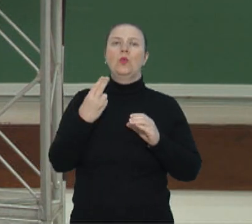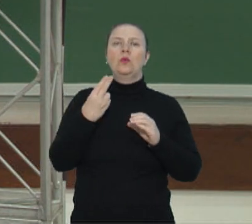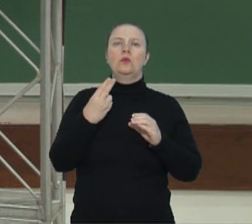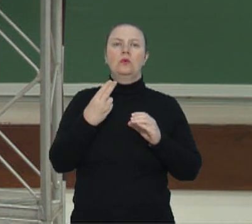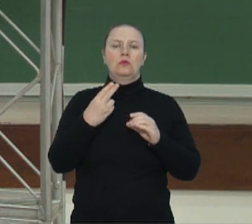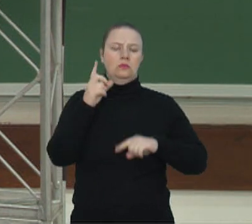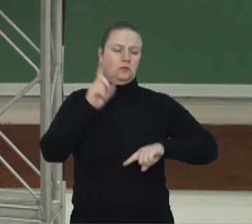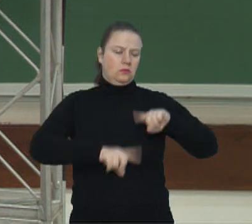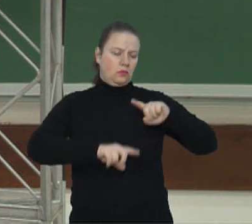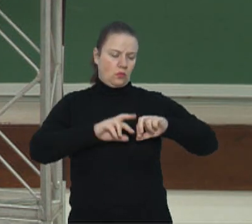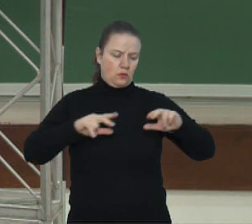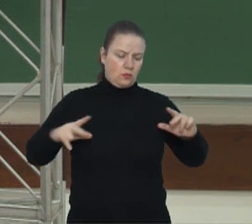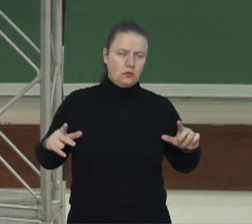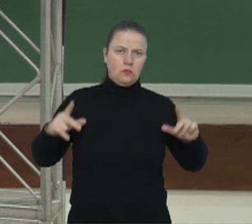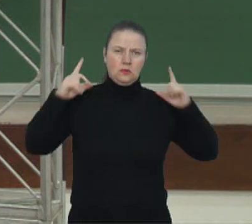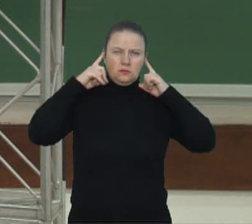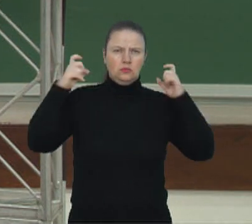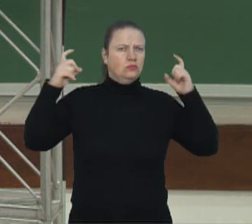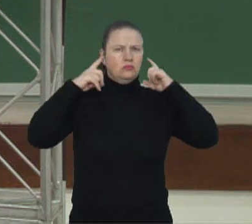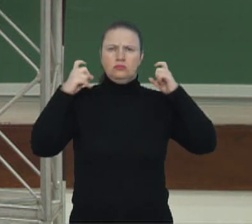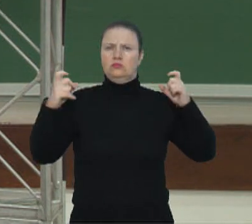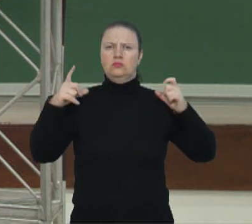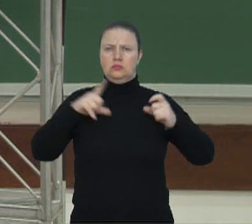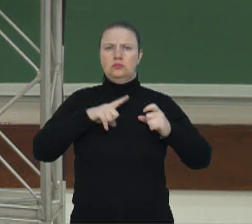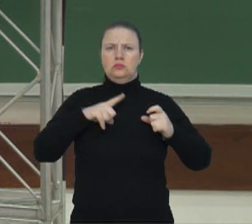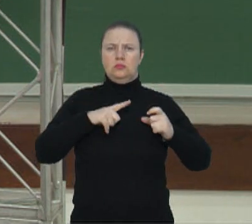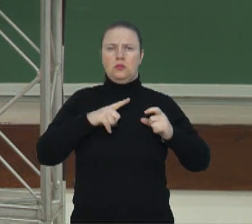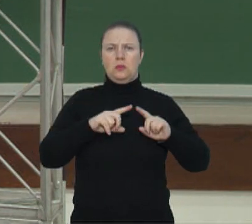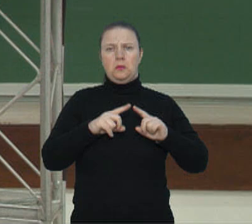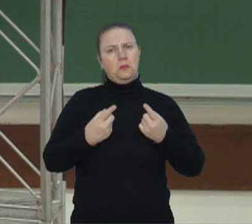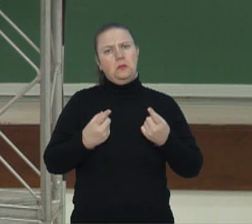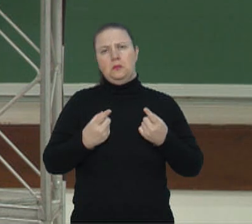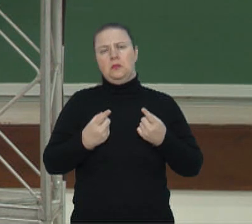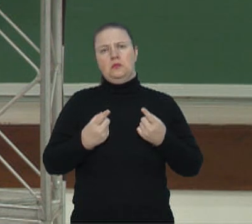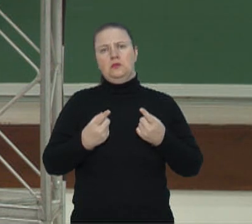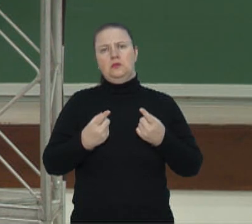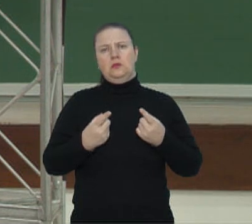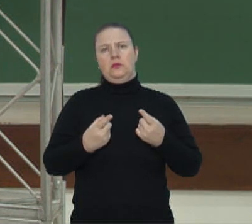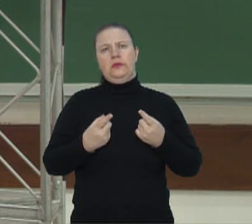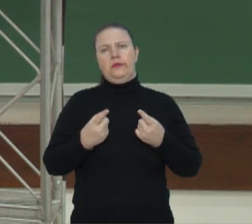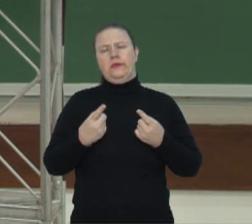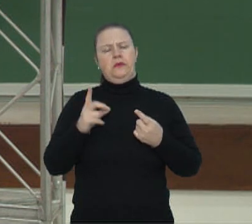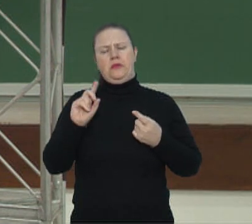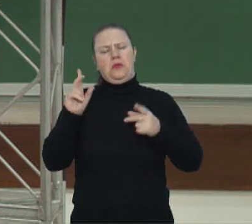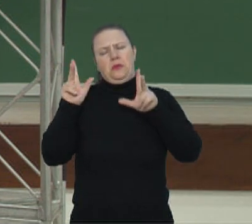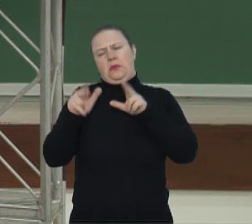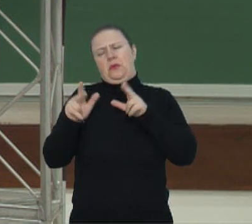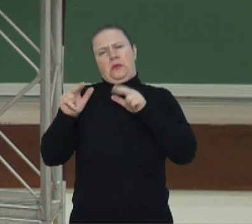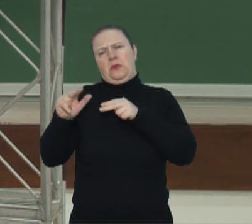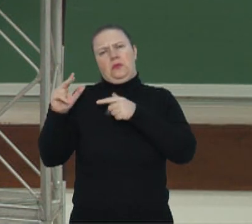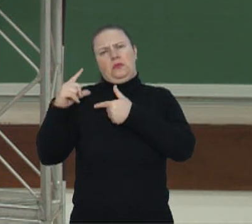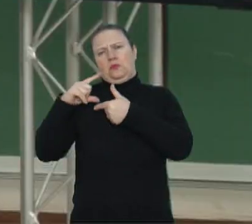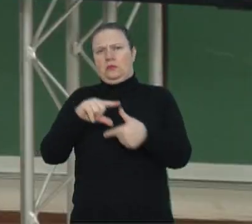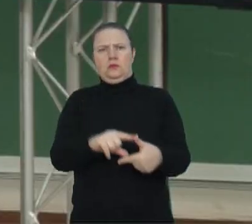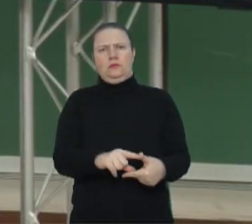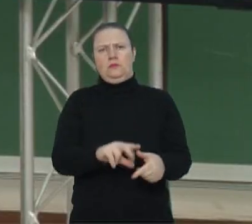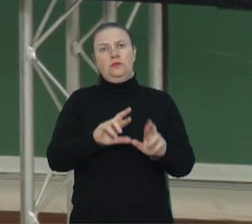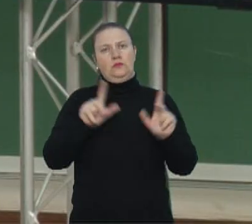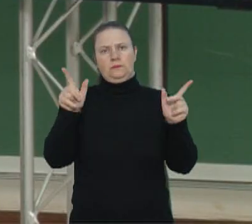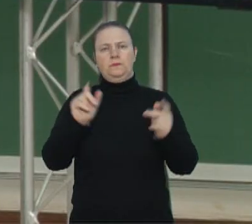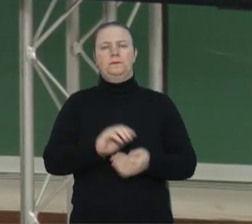são objetos que produzem som, mas eles não têm aqueles modelos tradicionais.